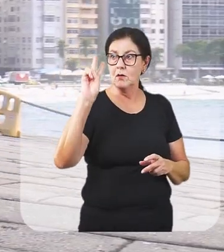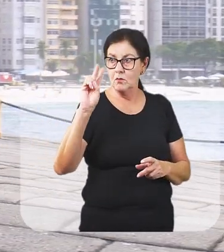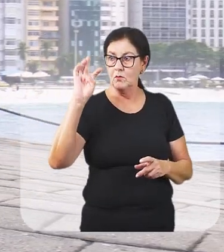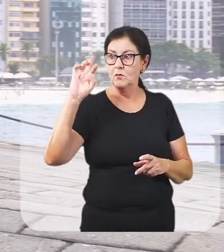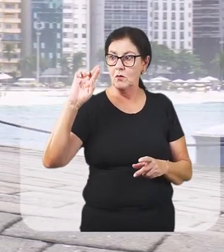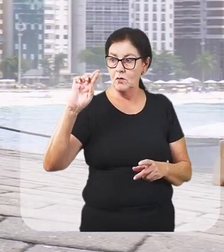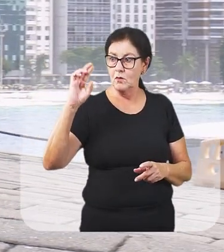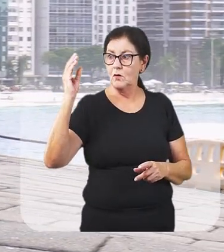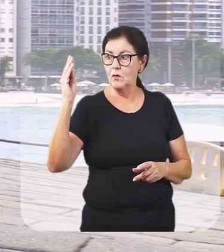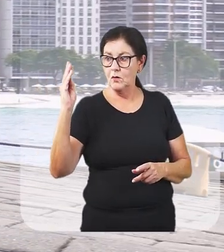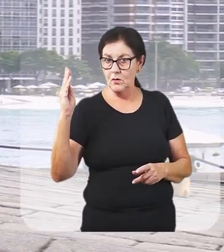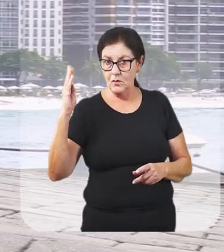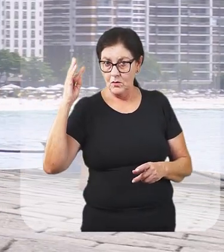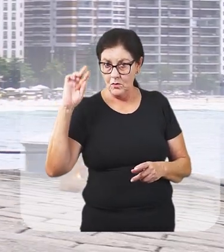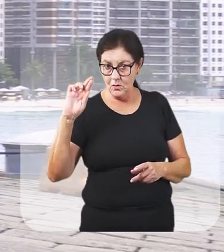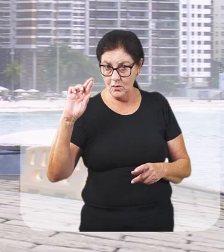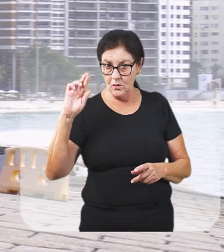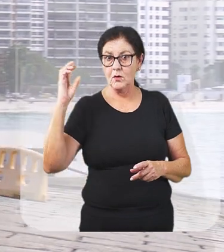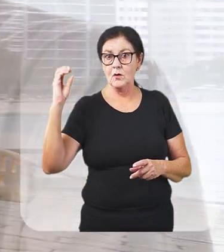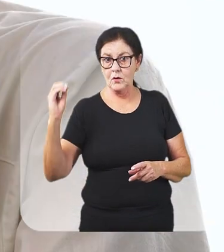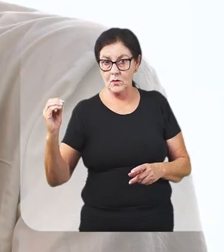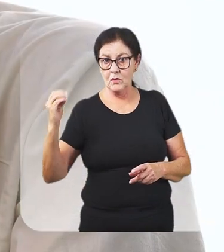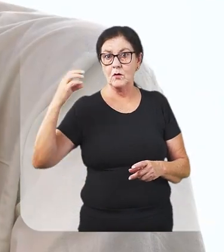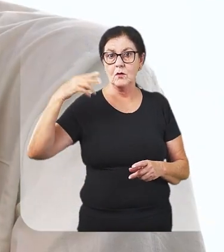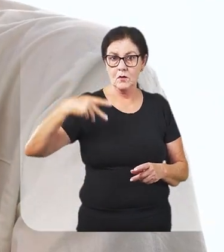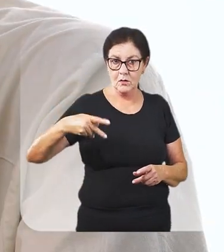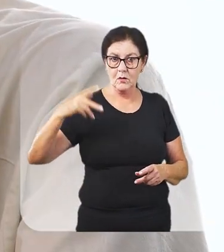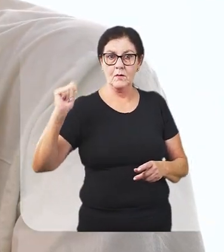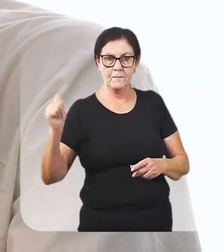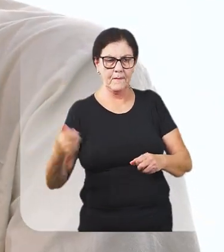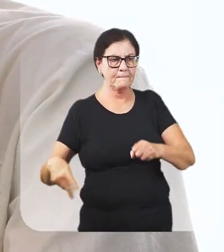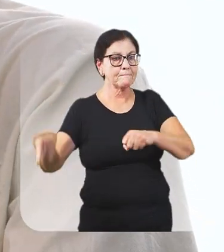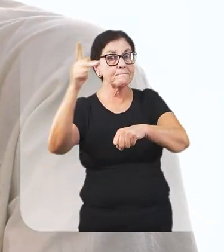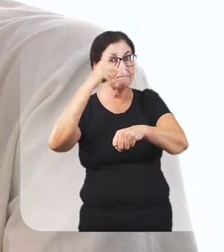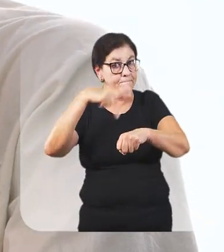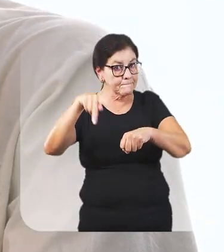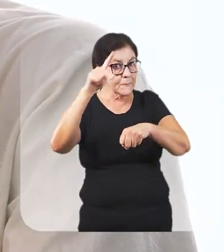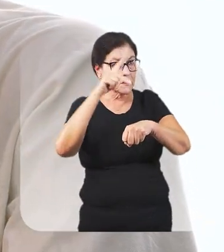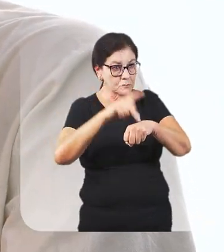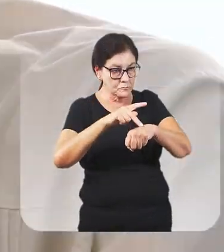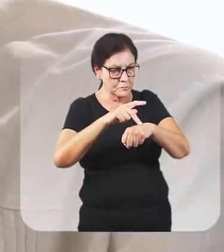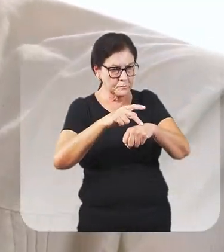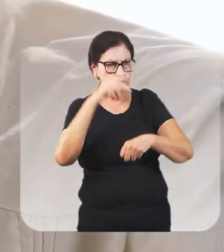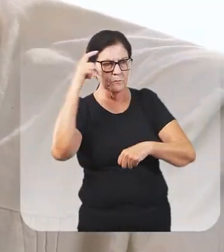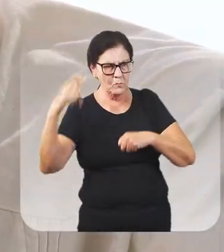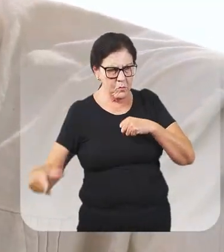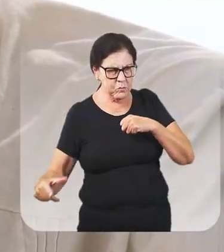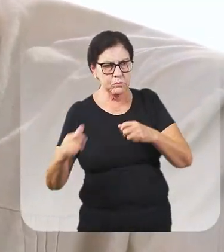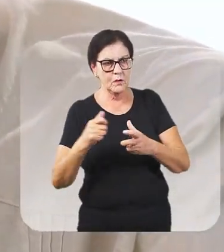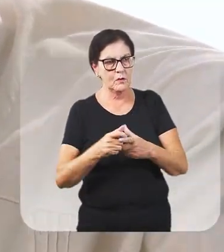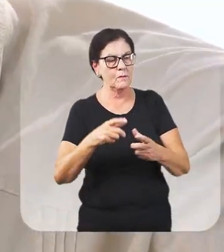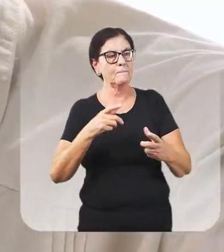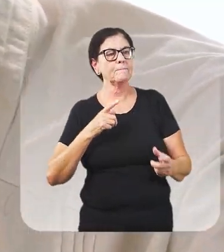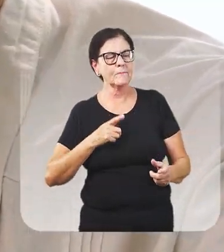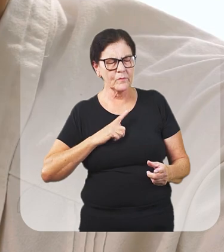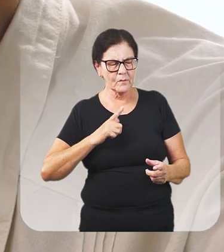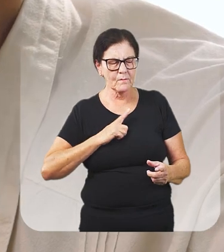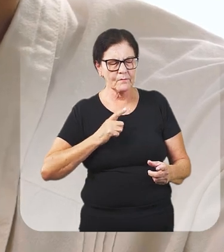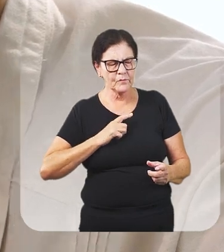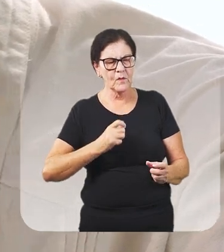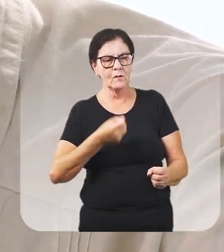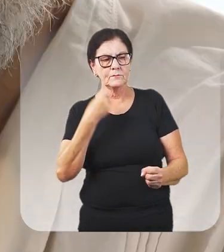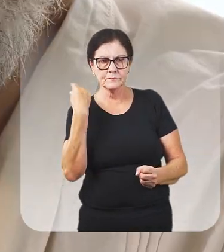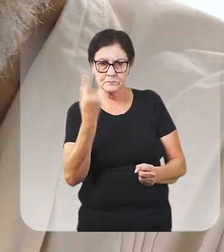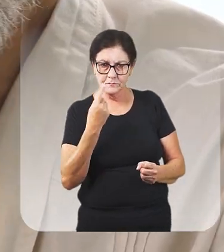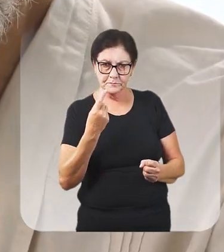época. Ele tinha canhões com 30 centímetros de calibre. Toda fortificação ela é pensada para ser autossuficiente. Se houver um ataque, por exemplo, houver um desembarque